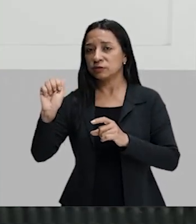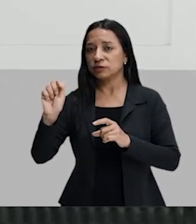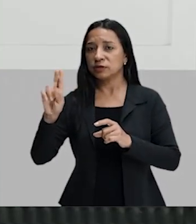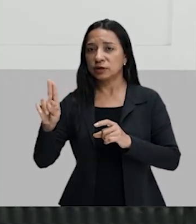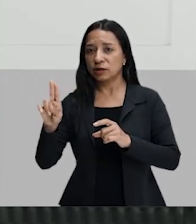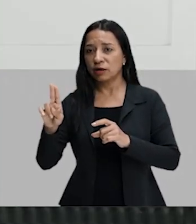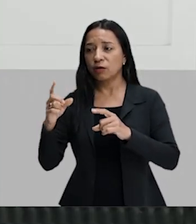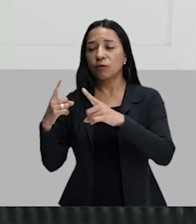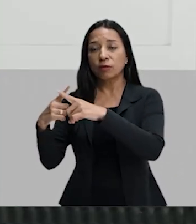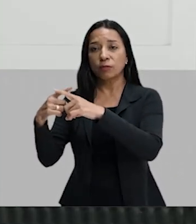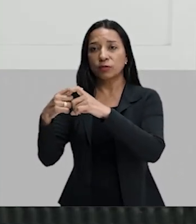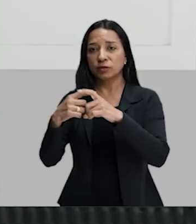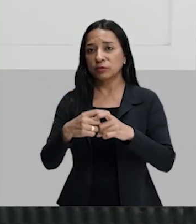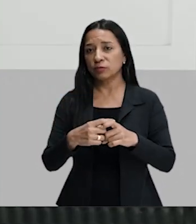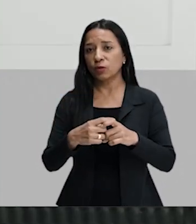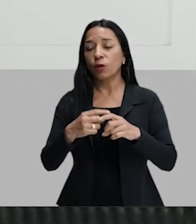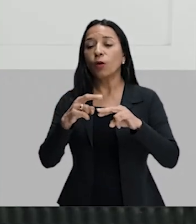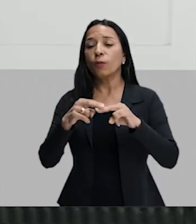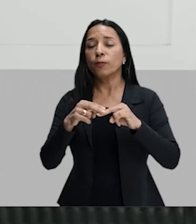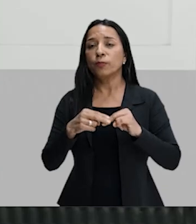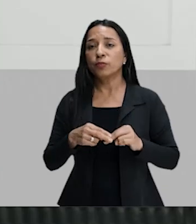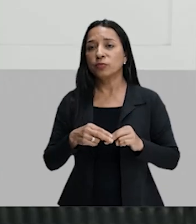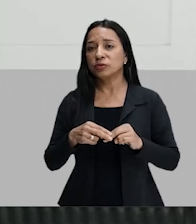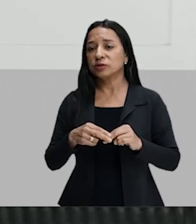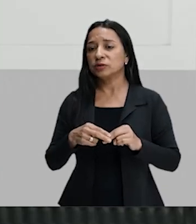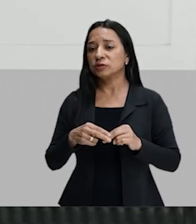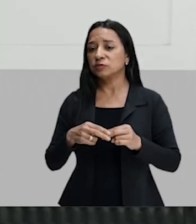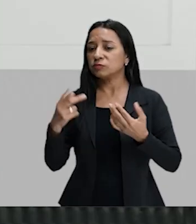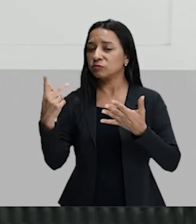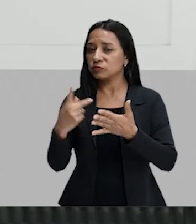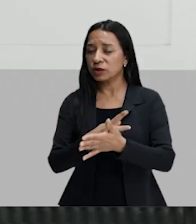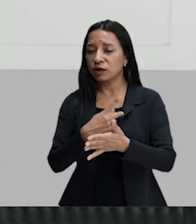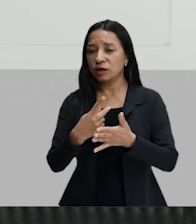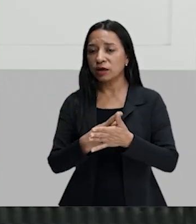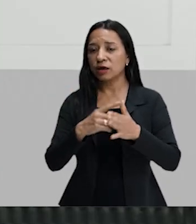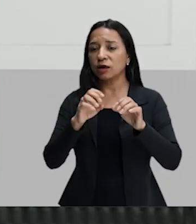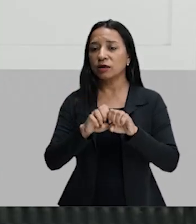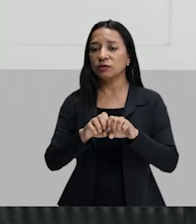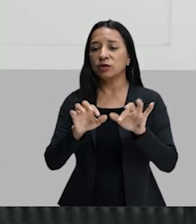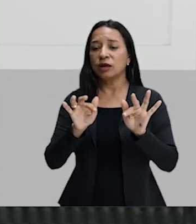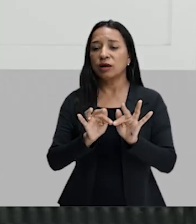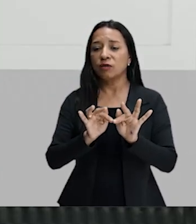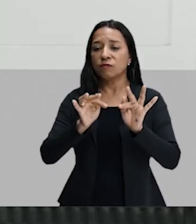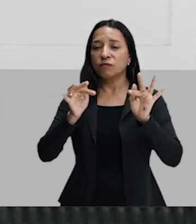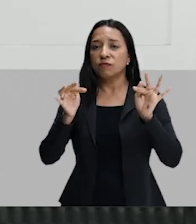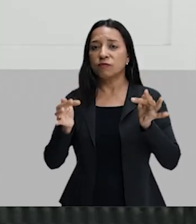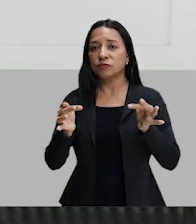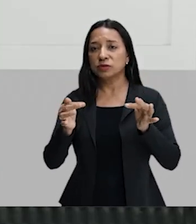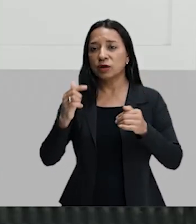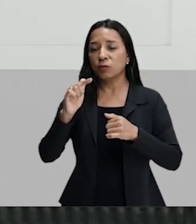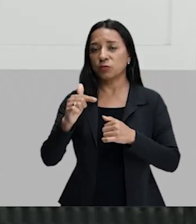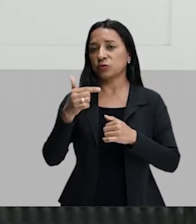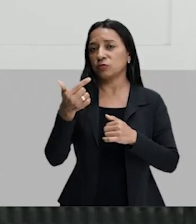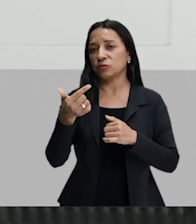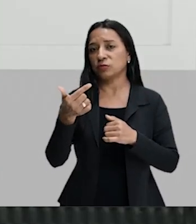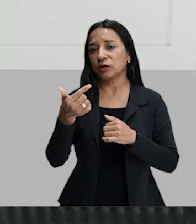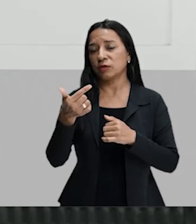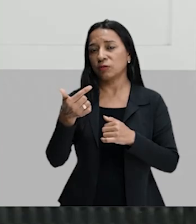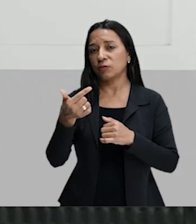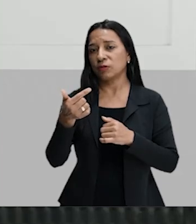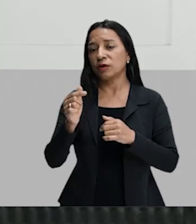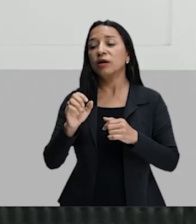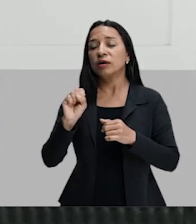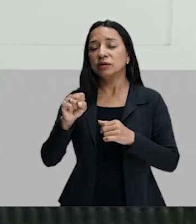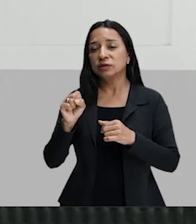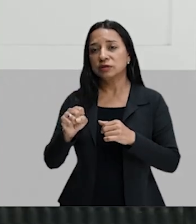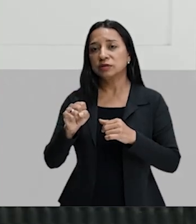de função do segundo grau. O que é correto você falar função polinomial do segundo grau. Porque na matemática, o que